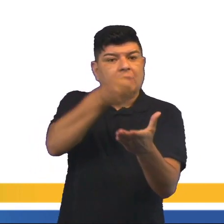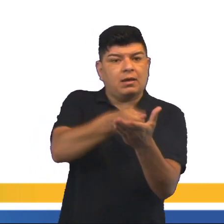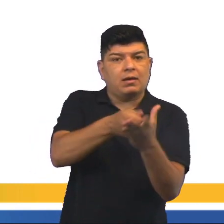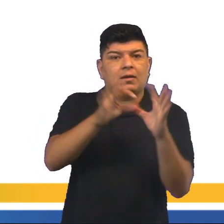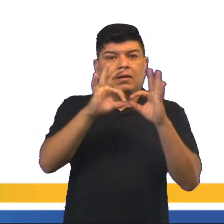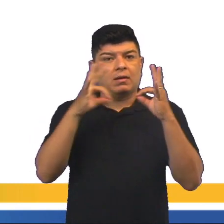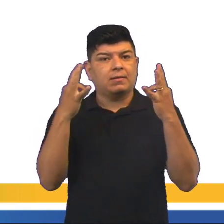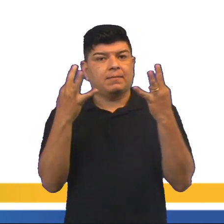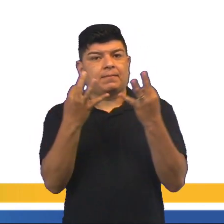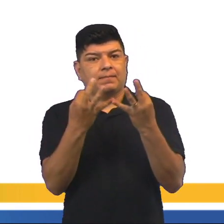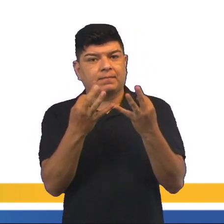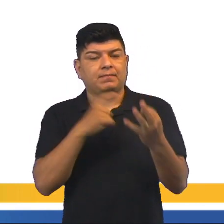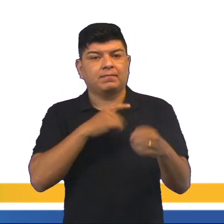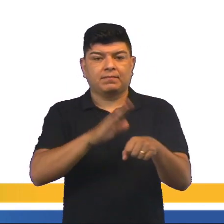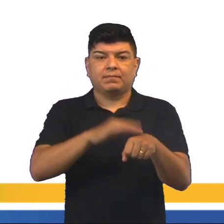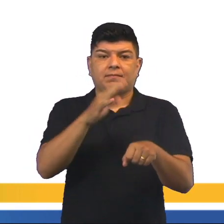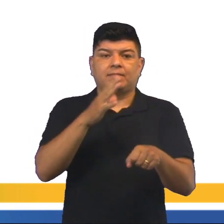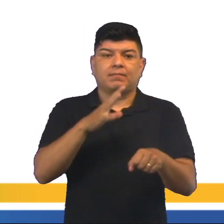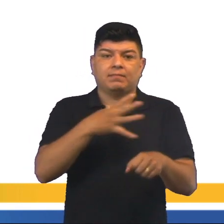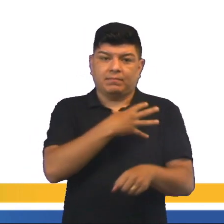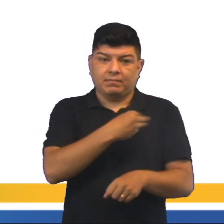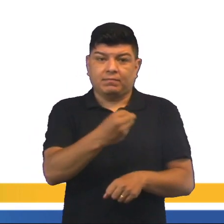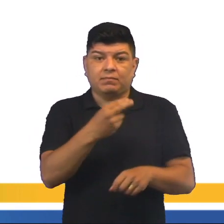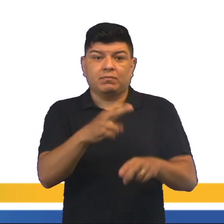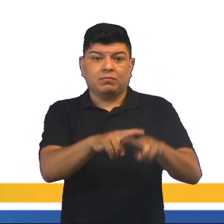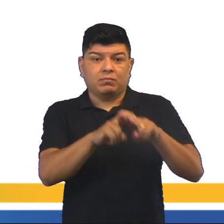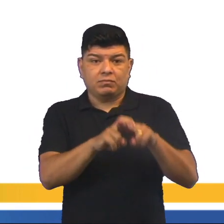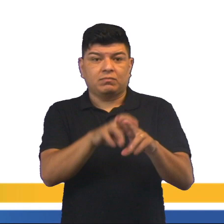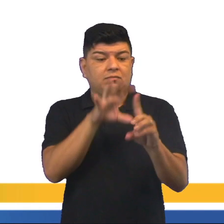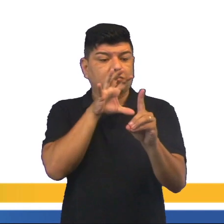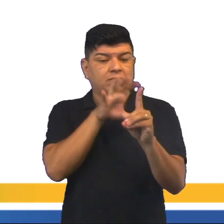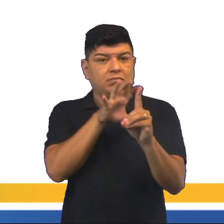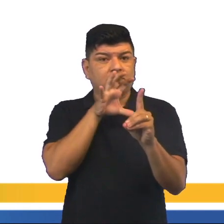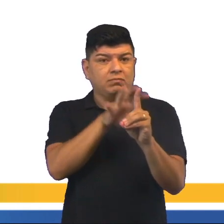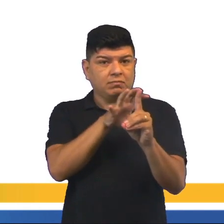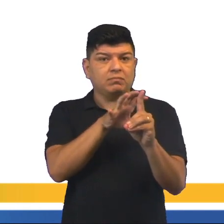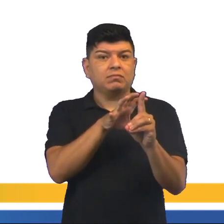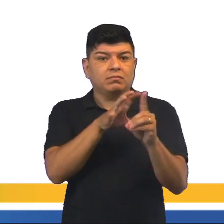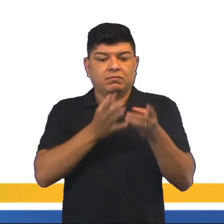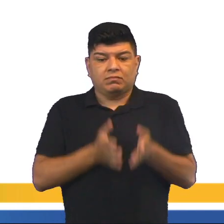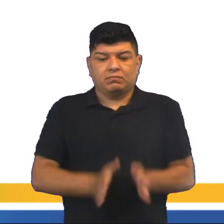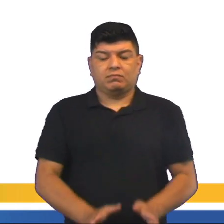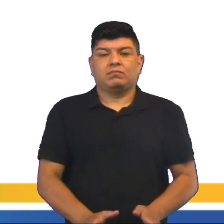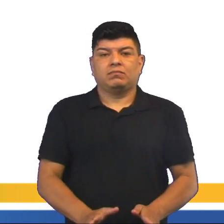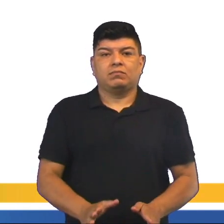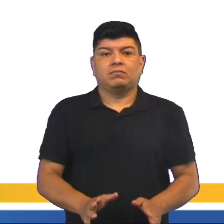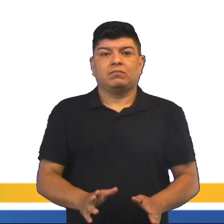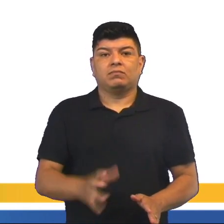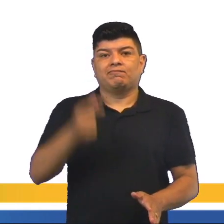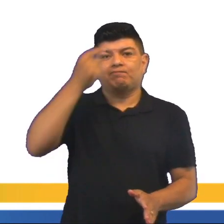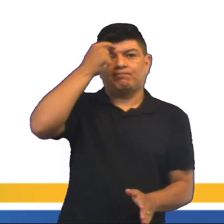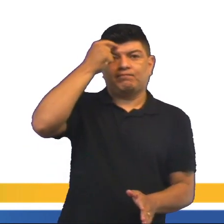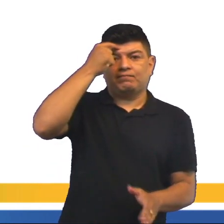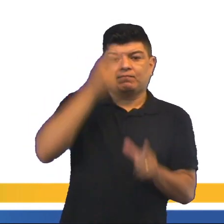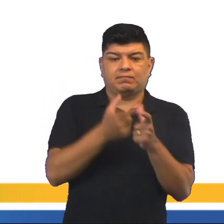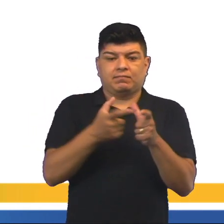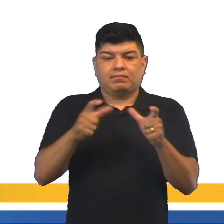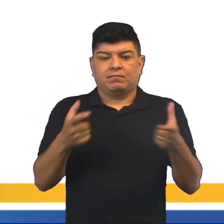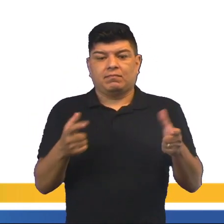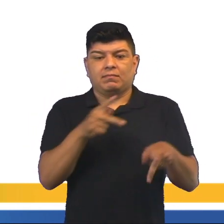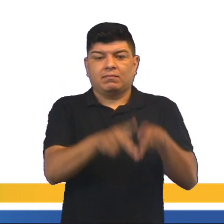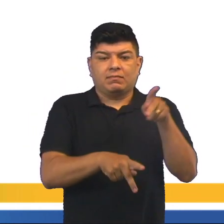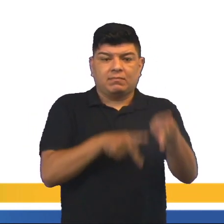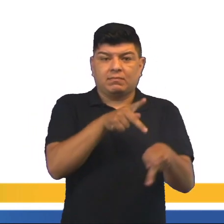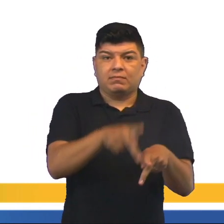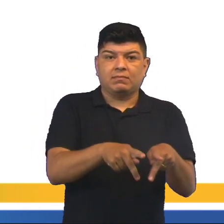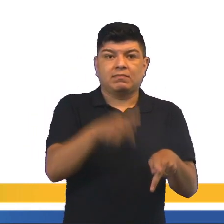famílias com filhos, com mais filhos, quando nasce alguém. Então, isso incentiva a questão da natalidade. E quando se pensa em crescimento populacional,